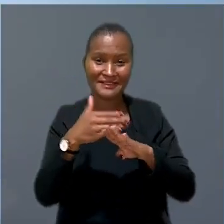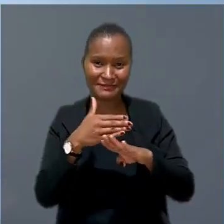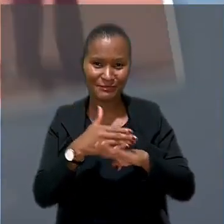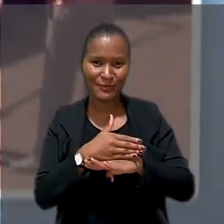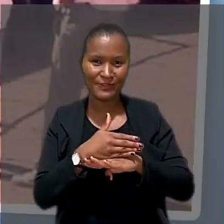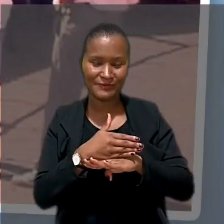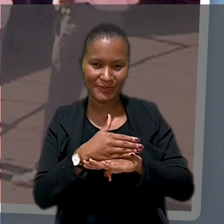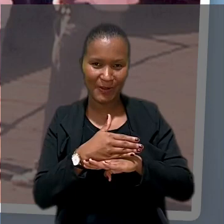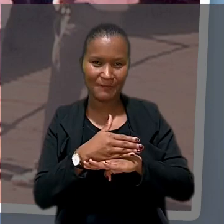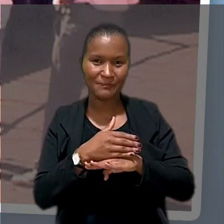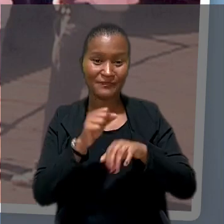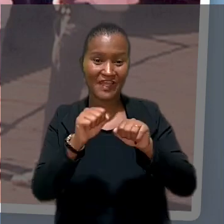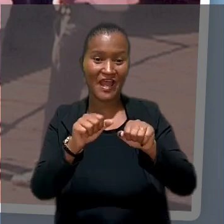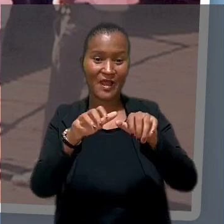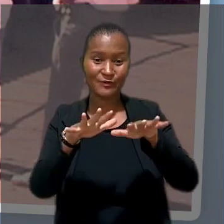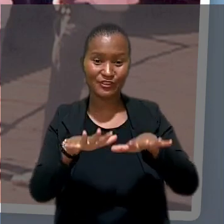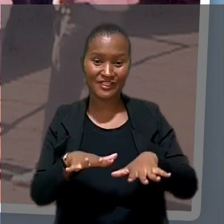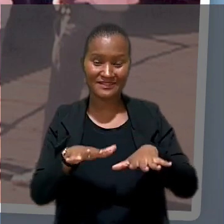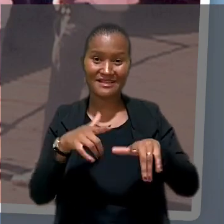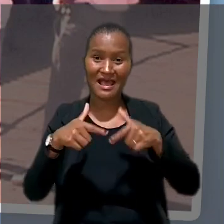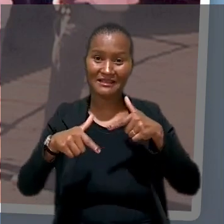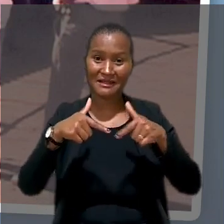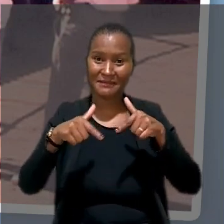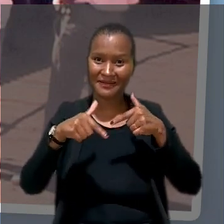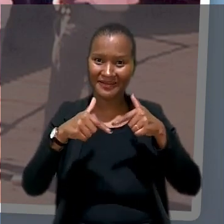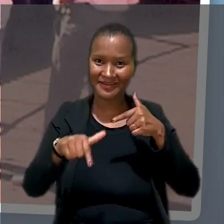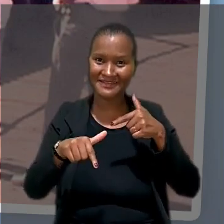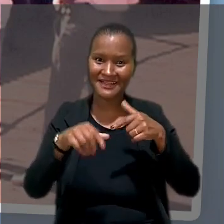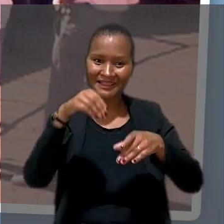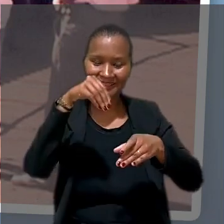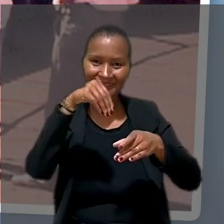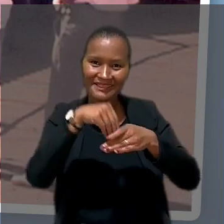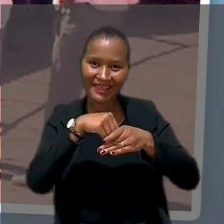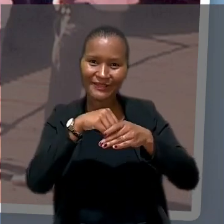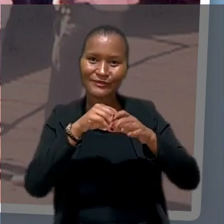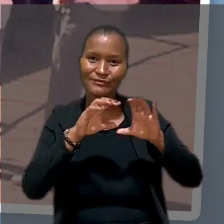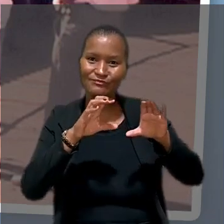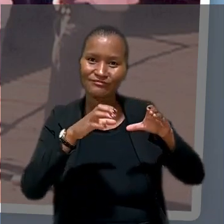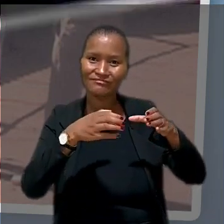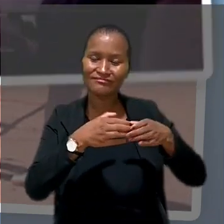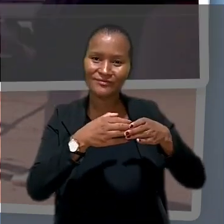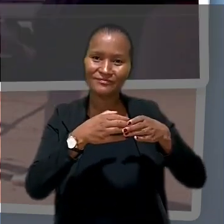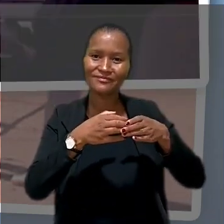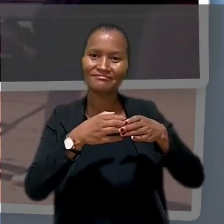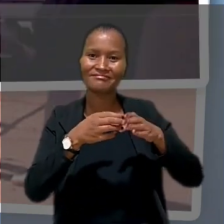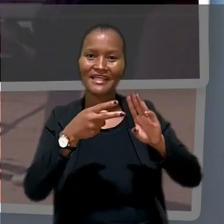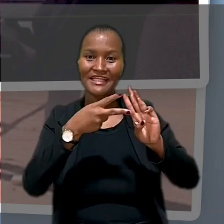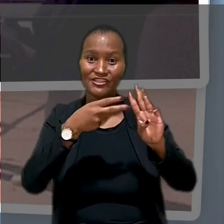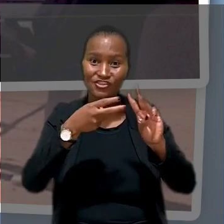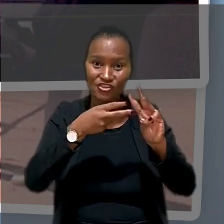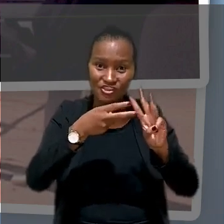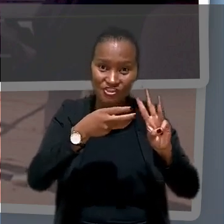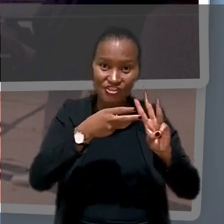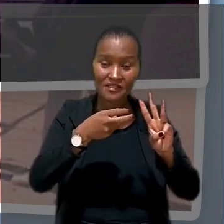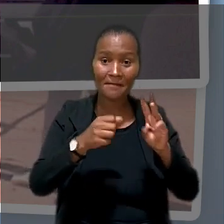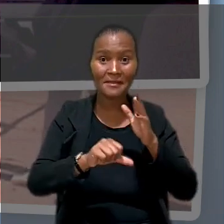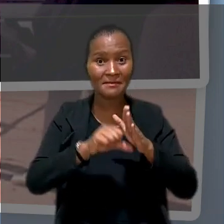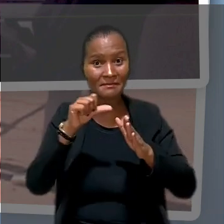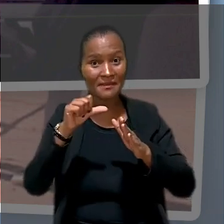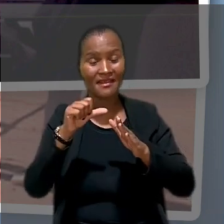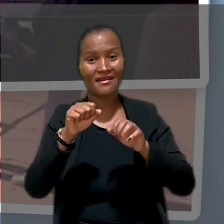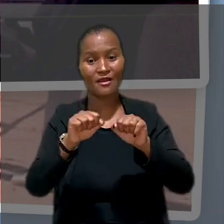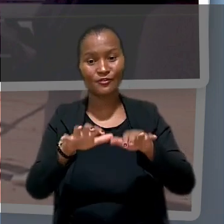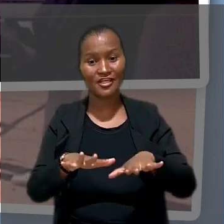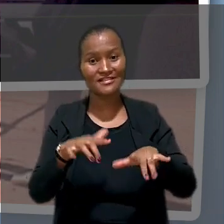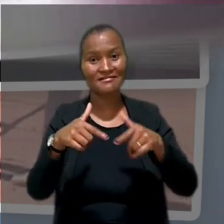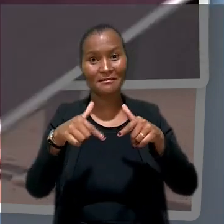ele participou de uma audiência trabalhista em uma aldeia indígena. Então, foi a primeira audiência trabalhista em